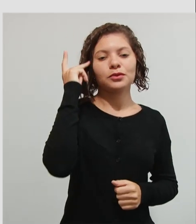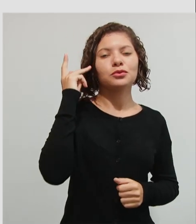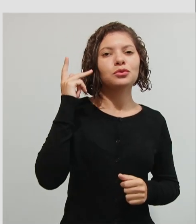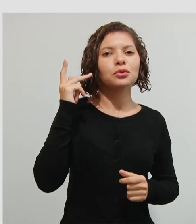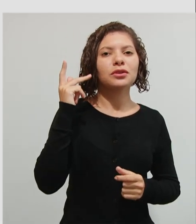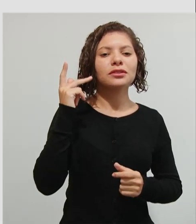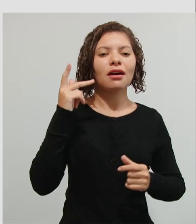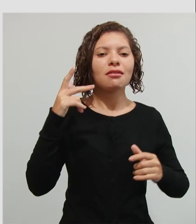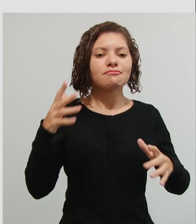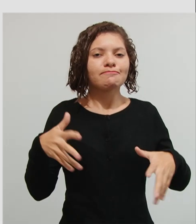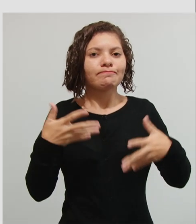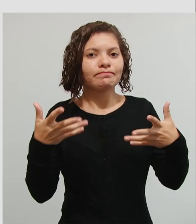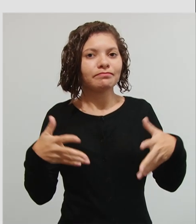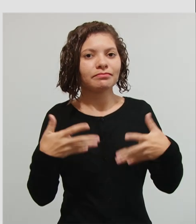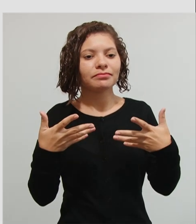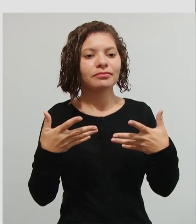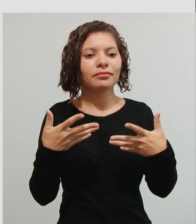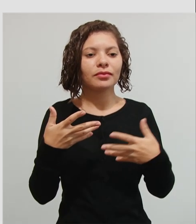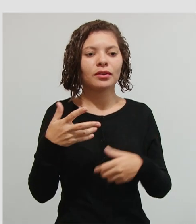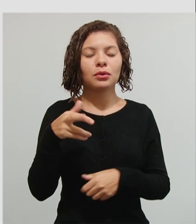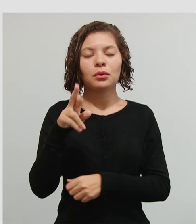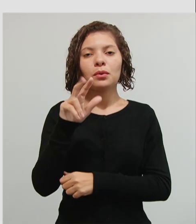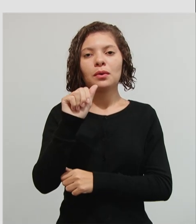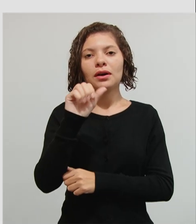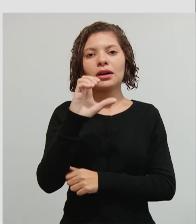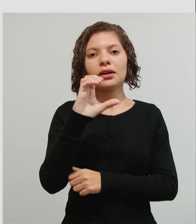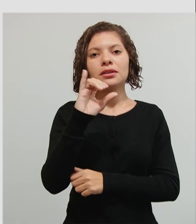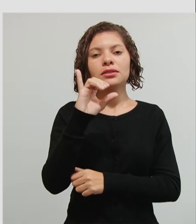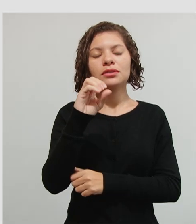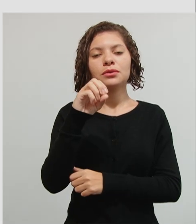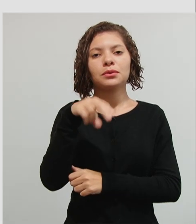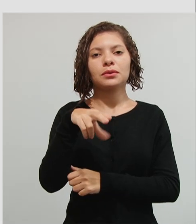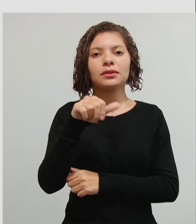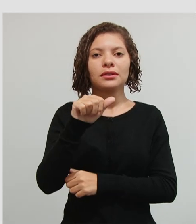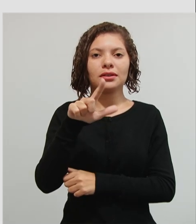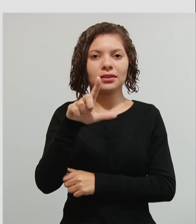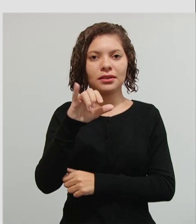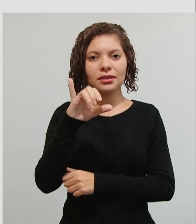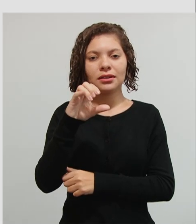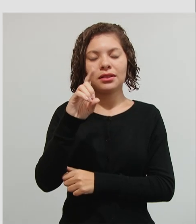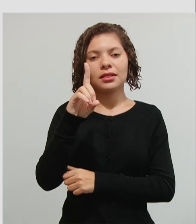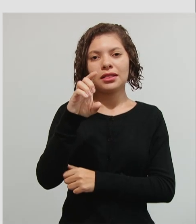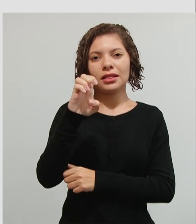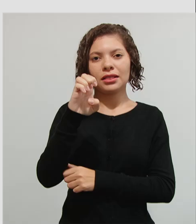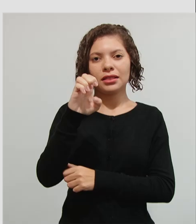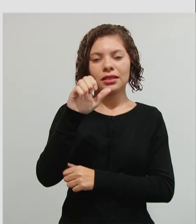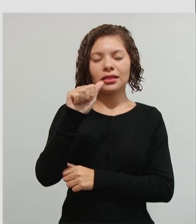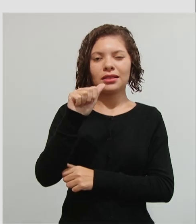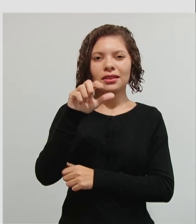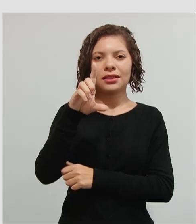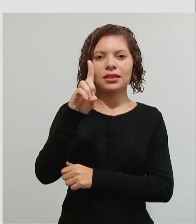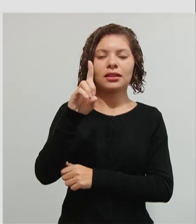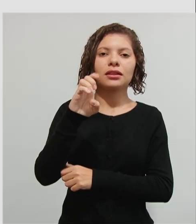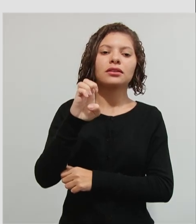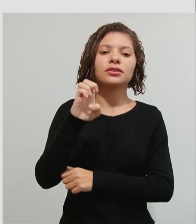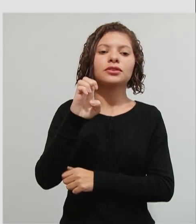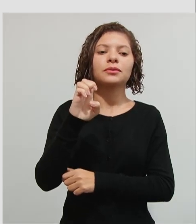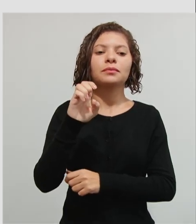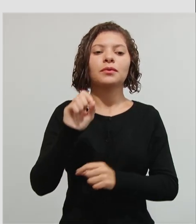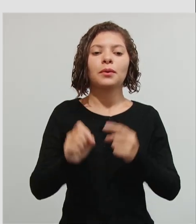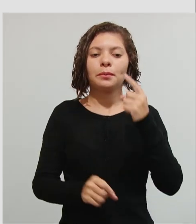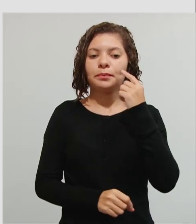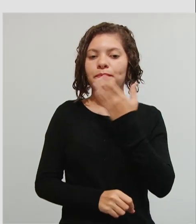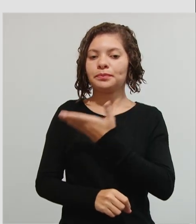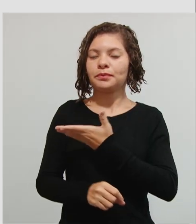incentivos. Esse princípio fala da racionalidade e também fala do custo e benefício. O que eu digo aqui é, os incentivos afetam as